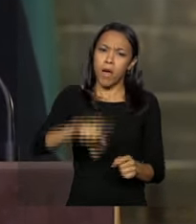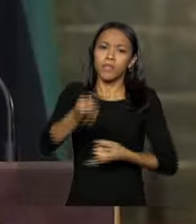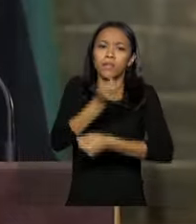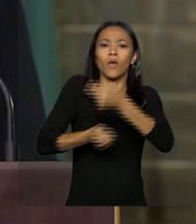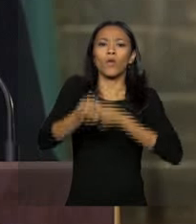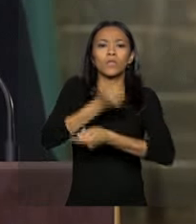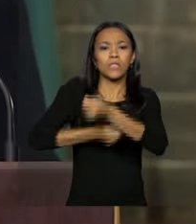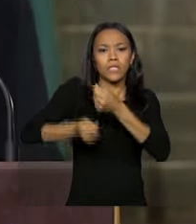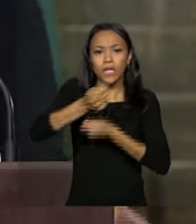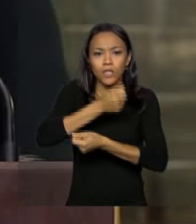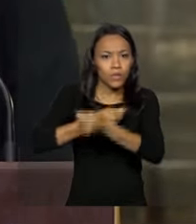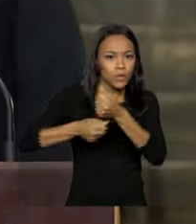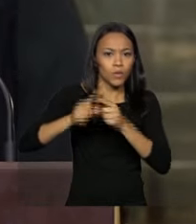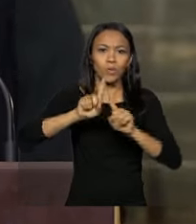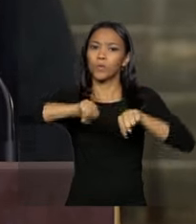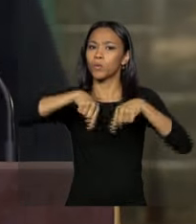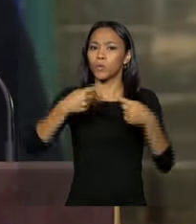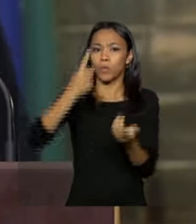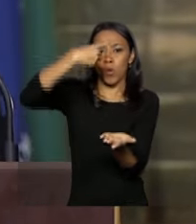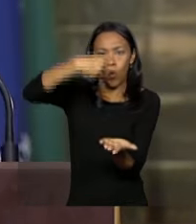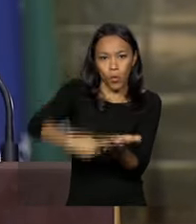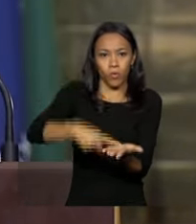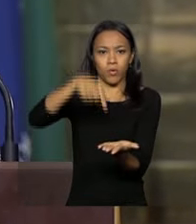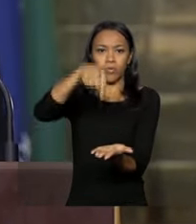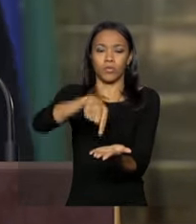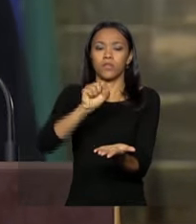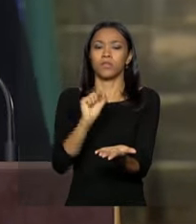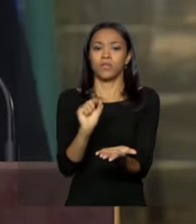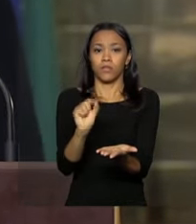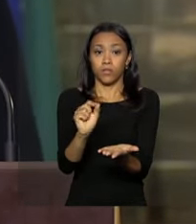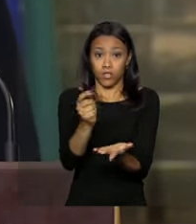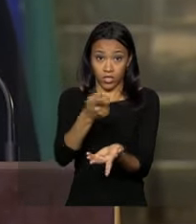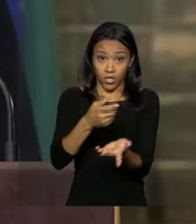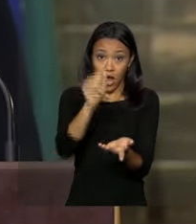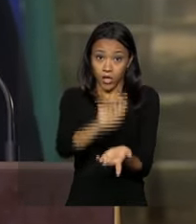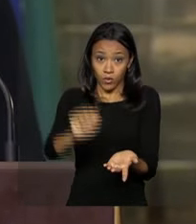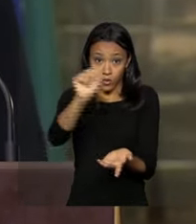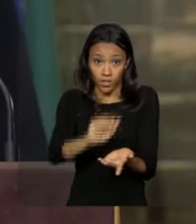do acordo de associação comercial